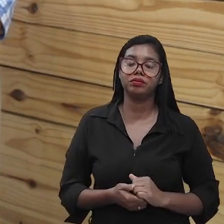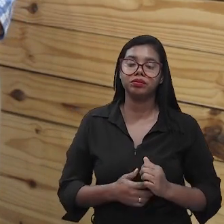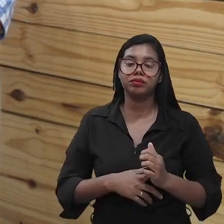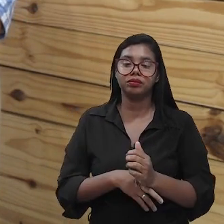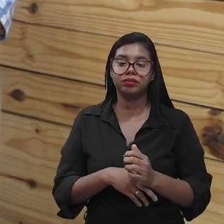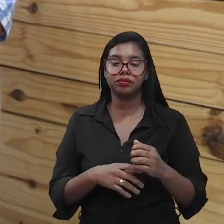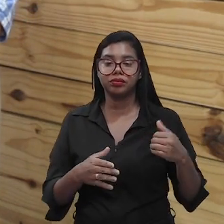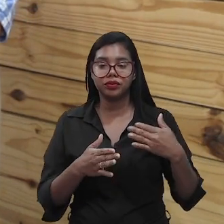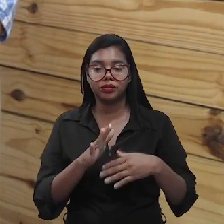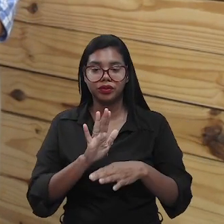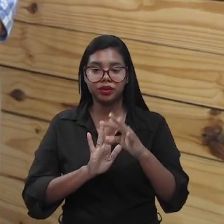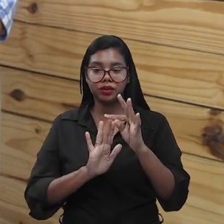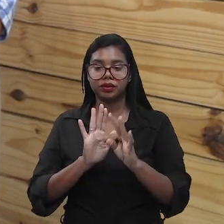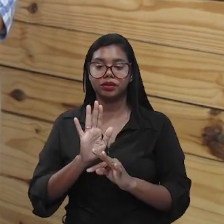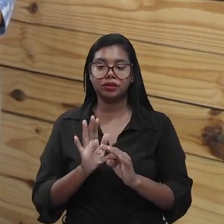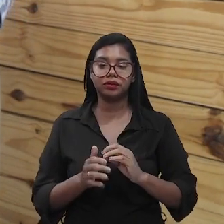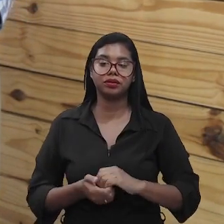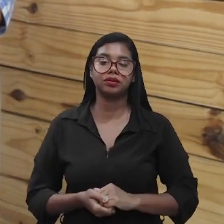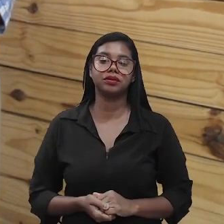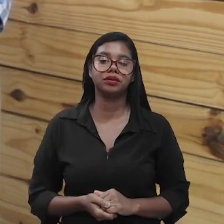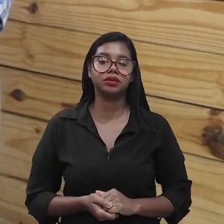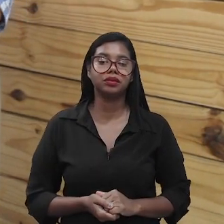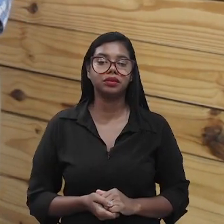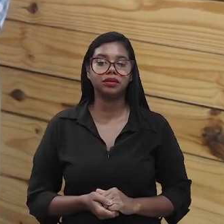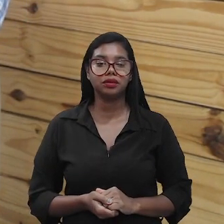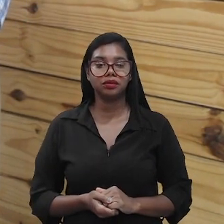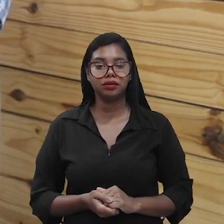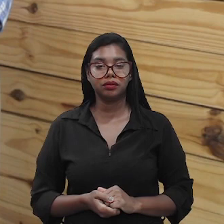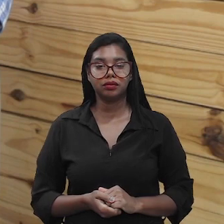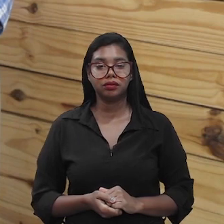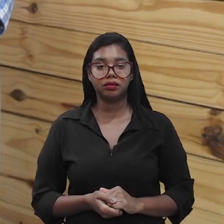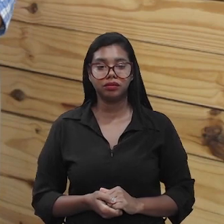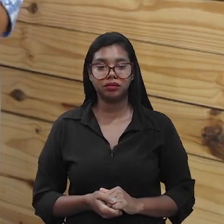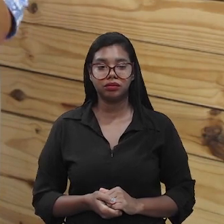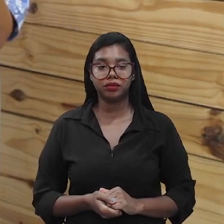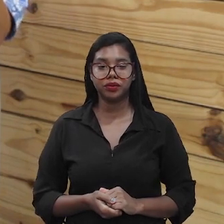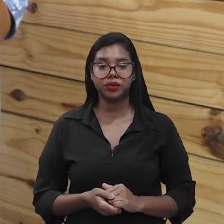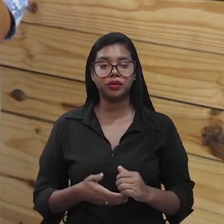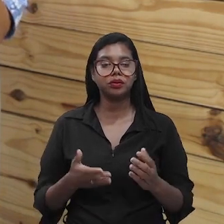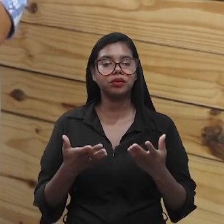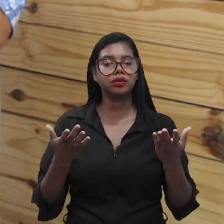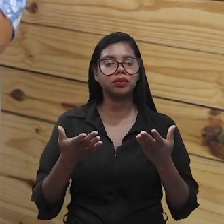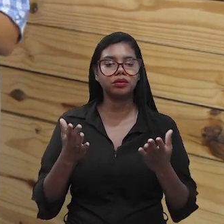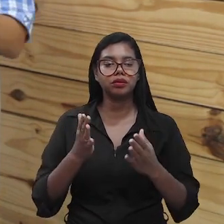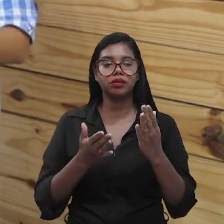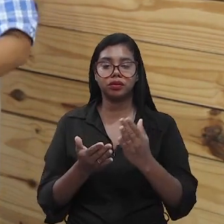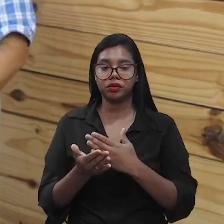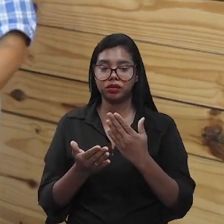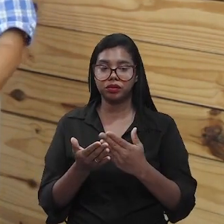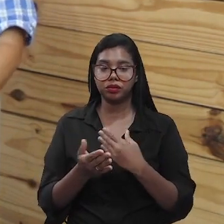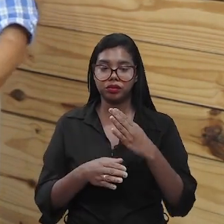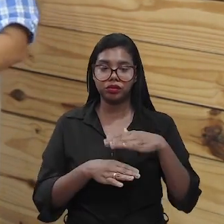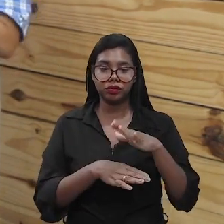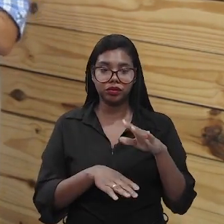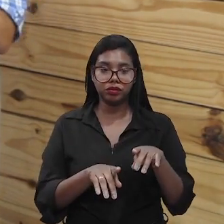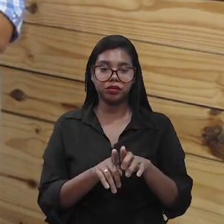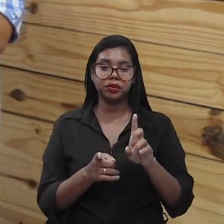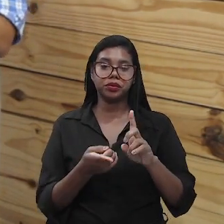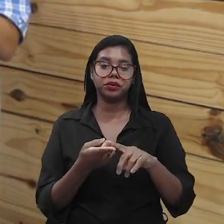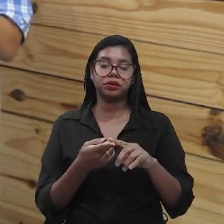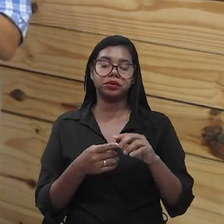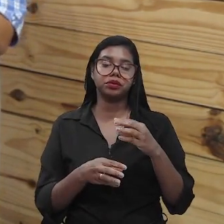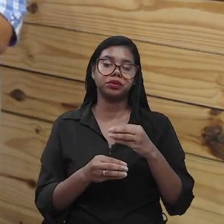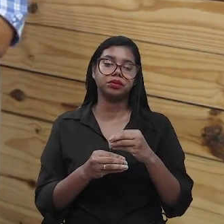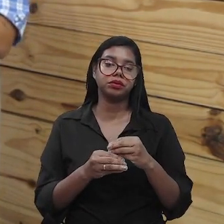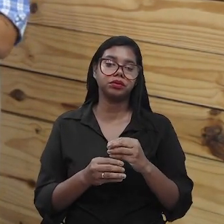texto coubesse naquele 1 minuto. Se eu colocasse o texto para ser lido tal qual estava no livro, ele ia ficar mais longo. Não ia gerar esse engajamento. Então você precisa ter